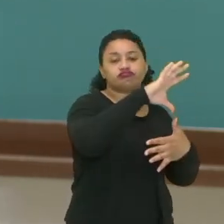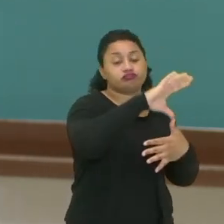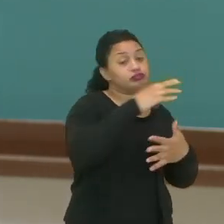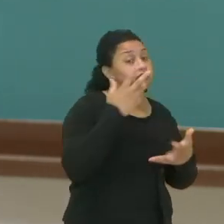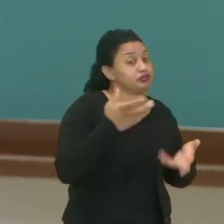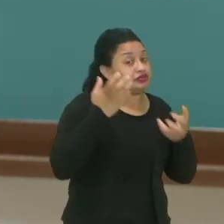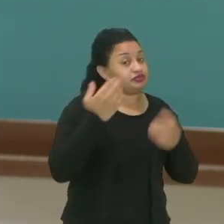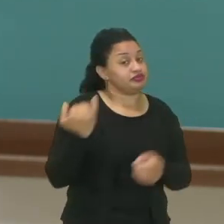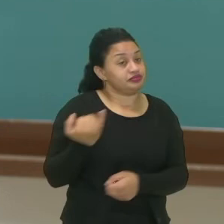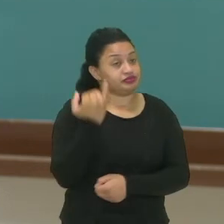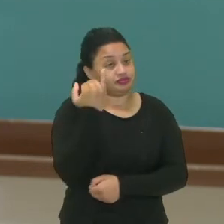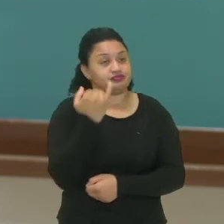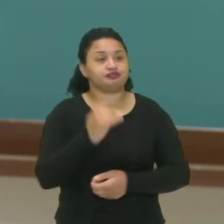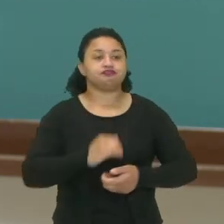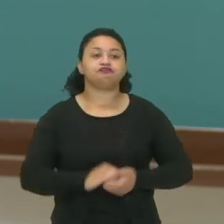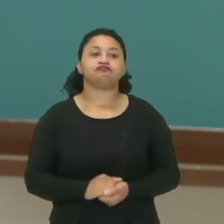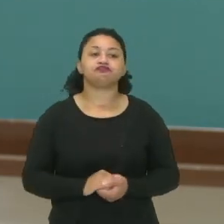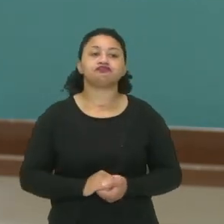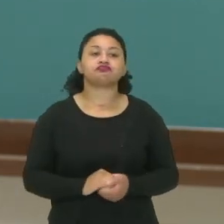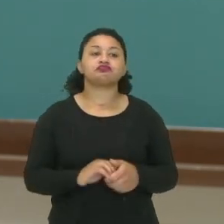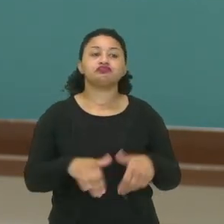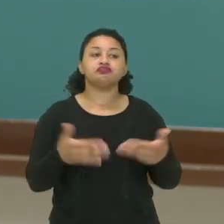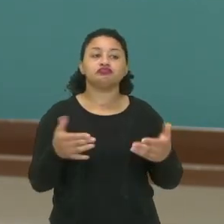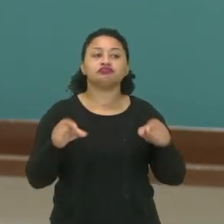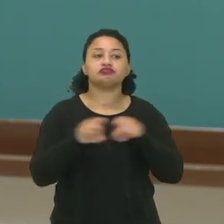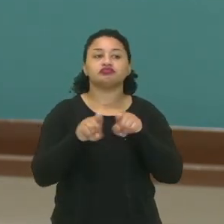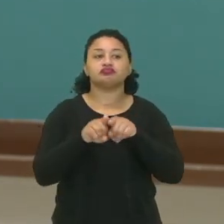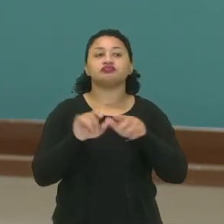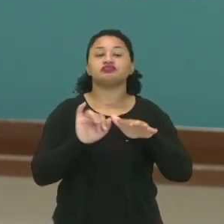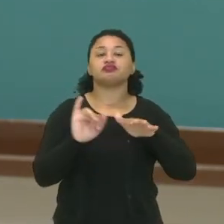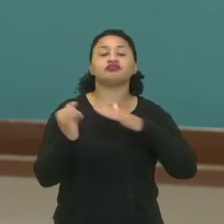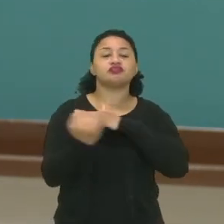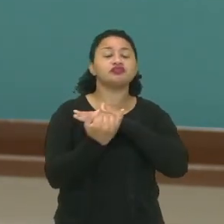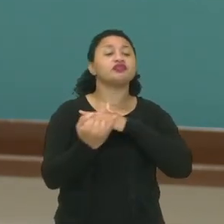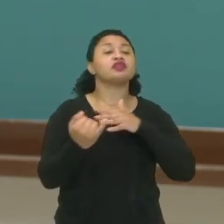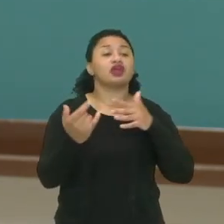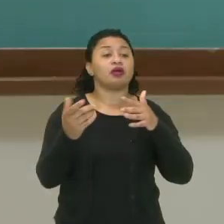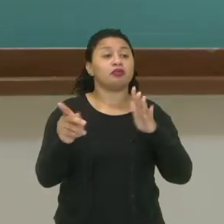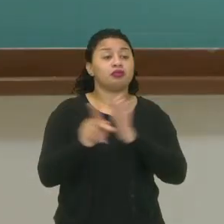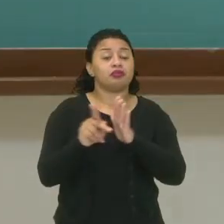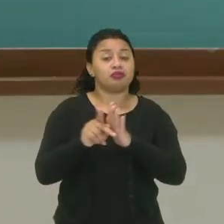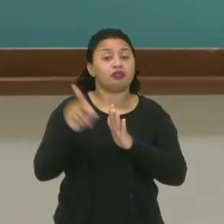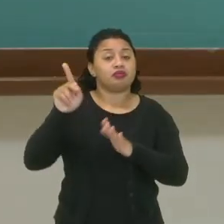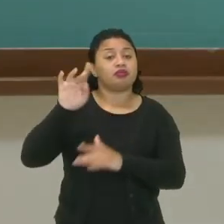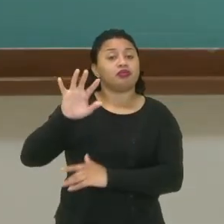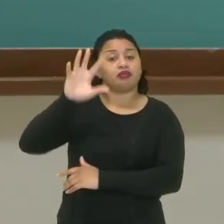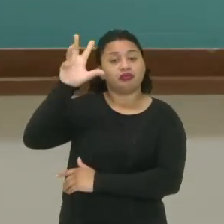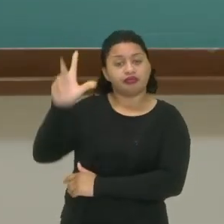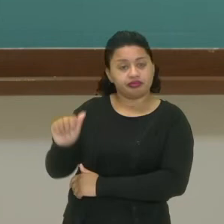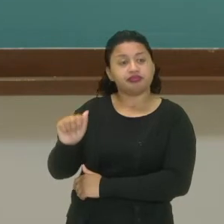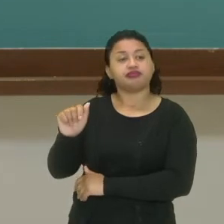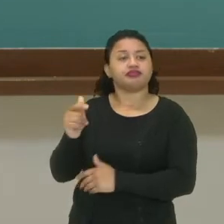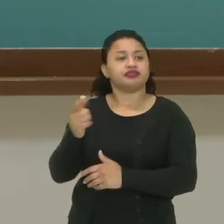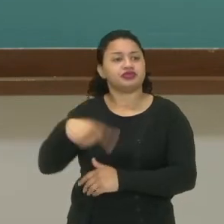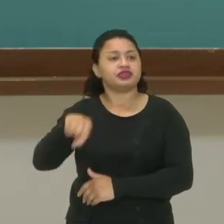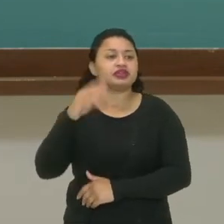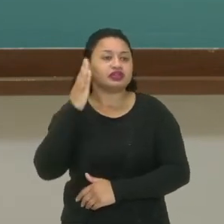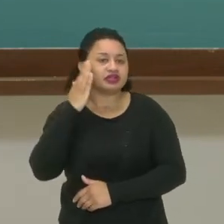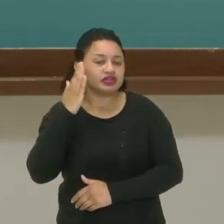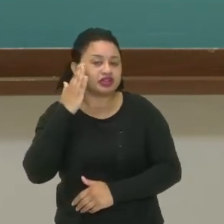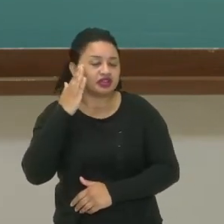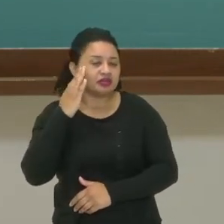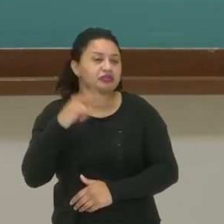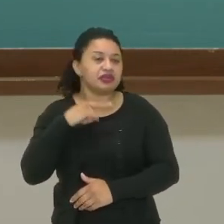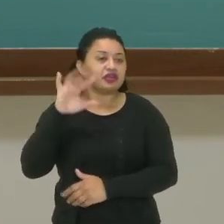importante. Bom, e aqui temos as ilhas. Vamos falar das ilhas que pertencem então ao continente africano. Vocês sabiam que o